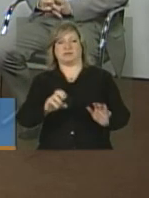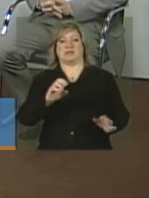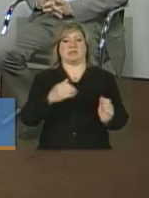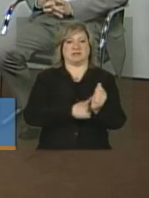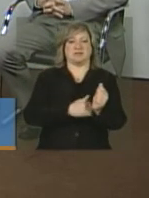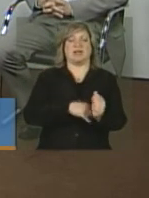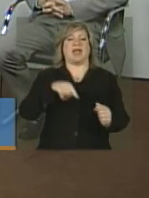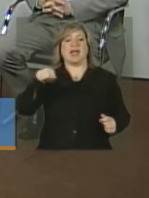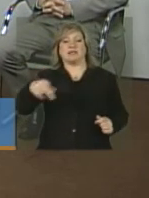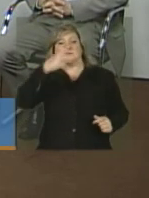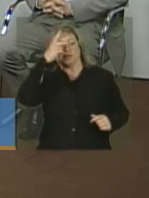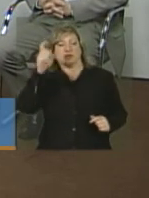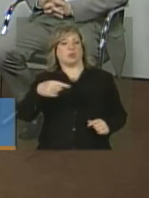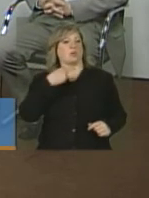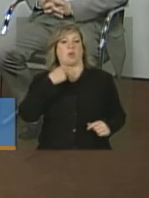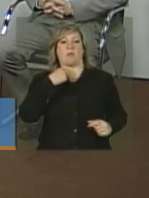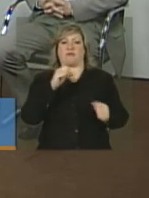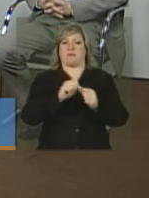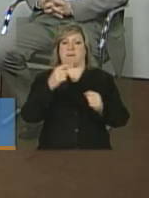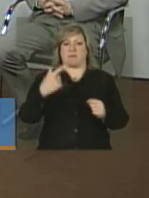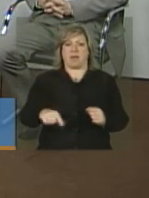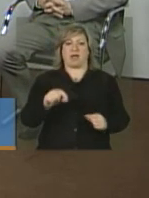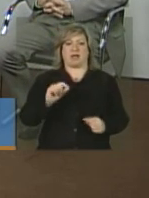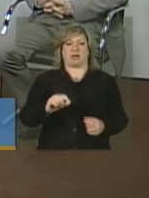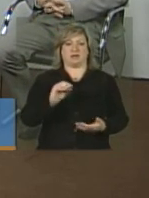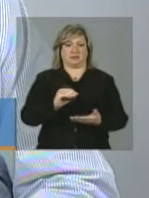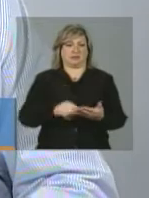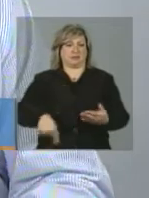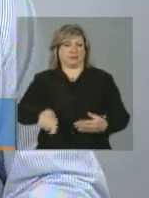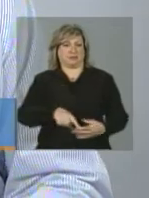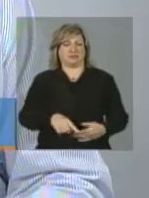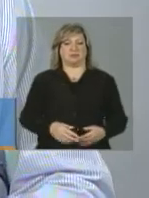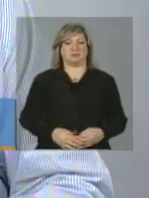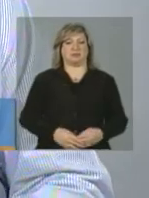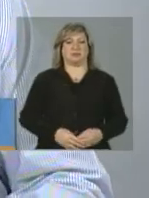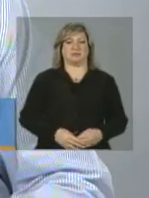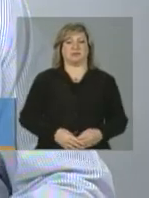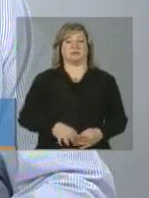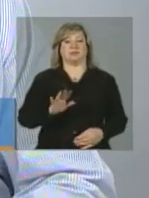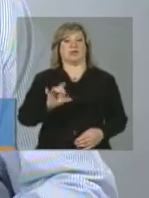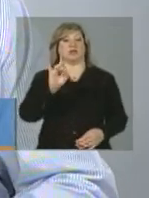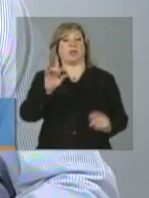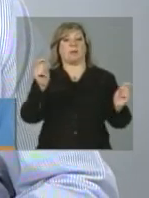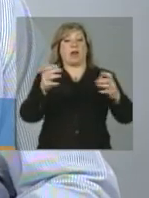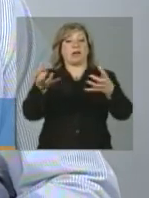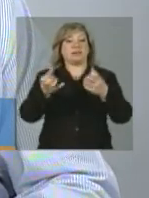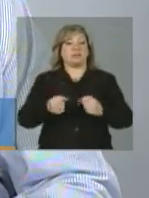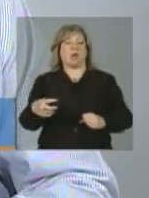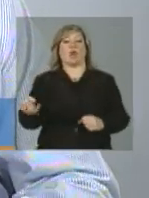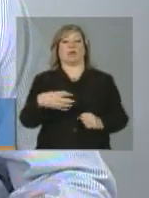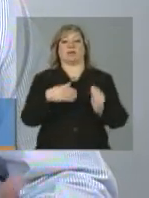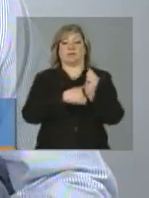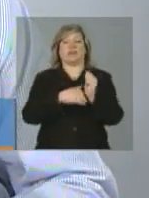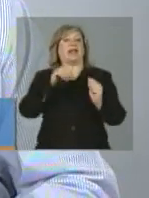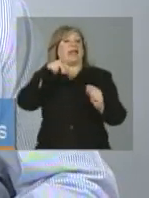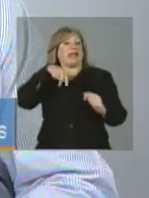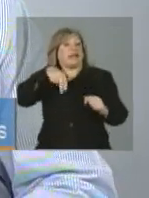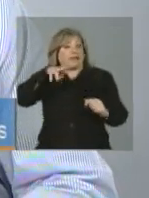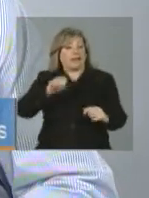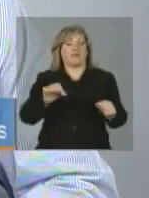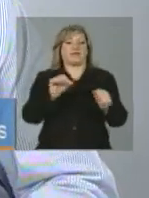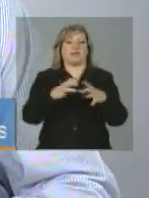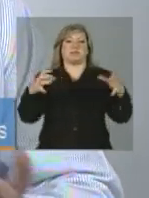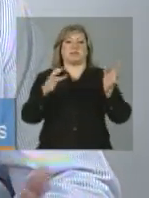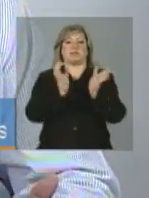poderá mais realizar o preenchimento desse instrumento? Só pode receber senhas pela nova política quem faz parte da